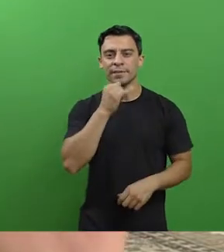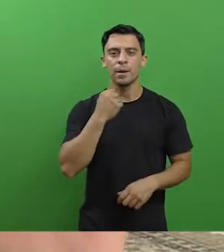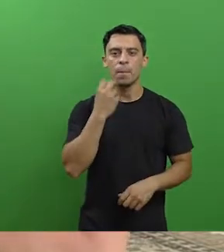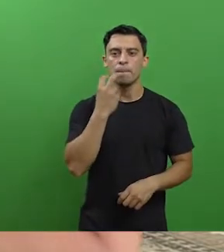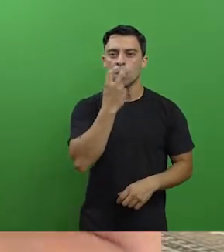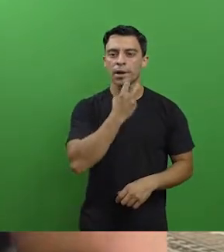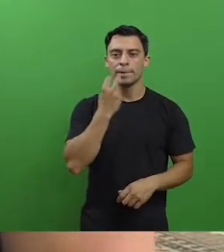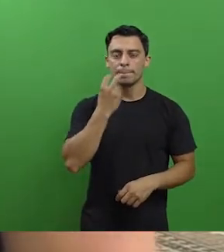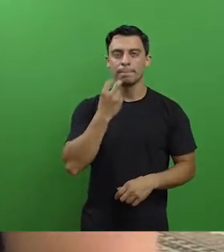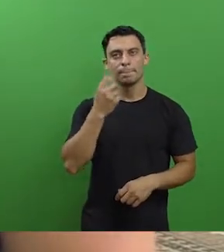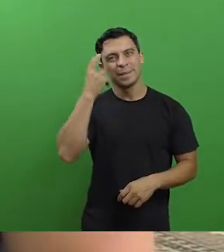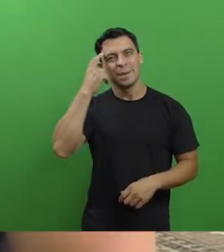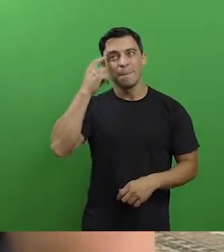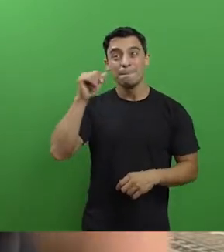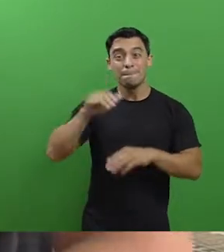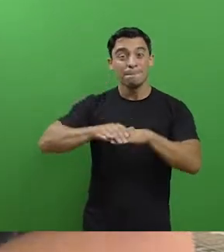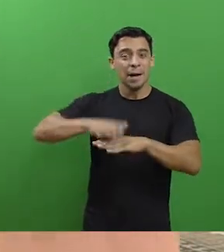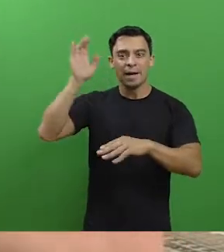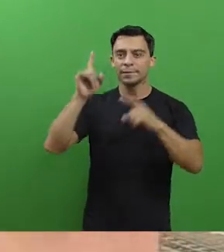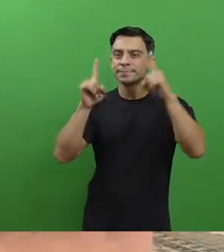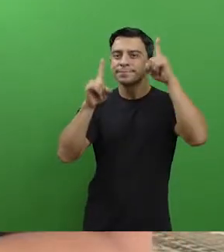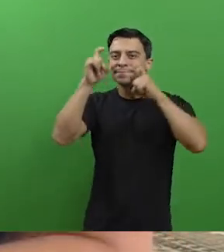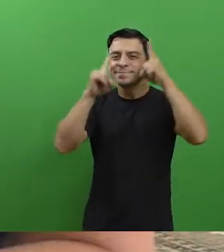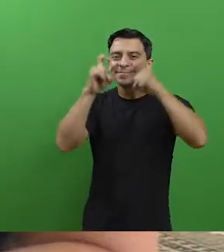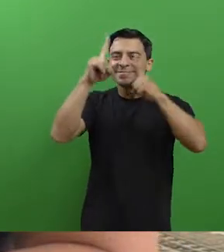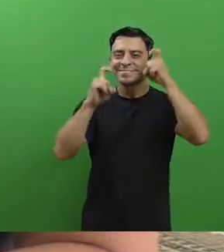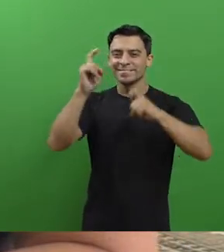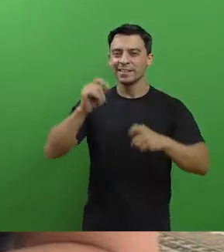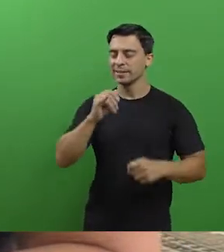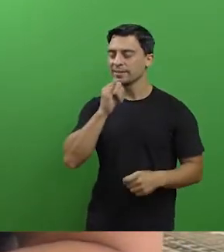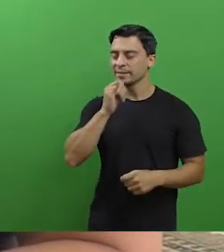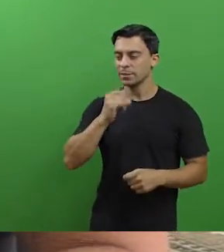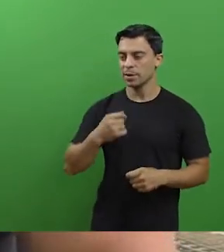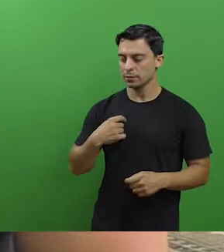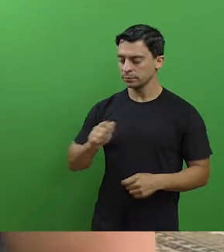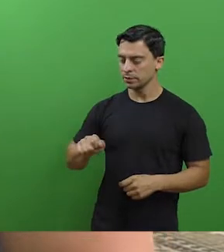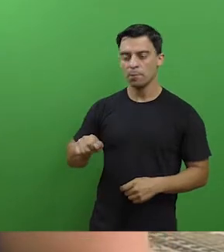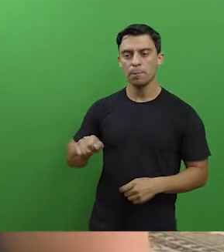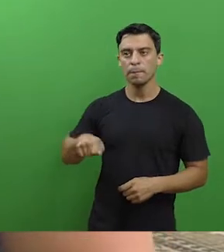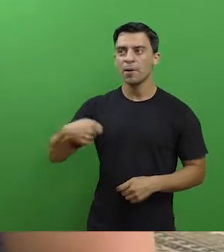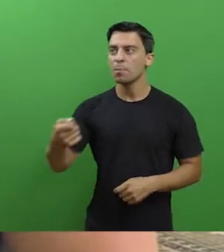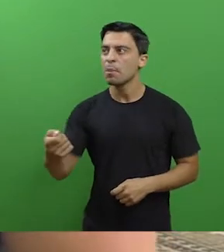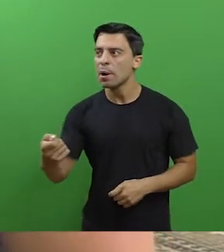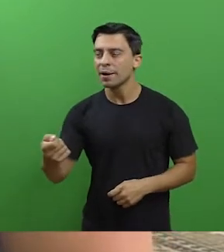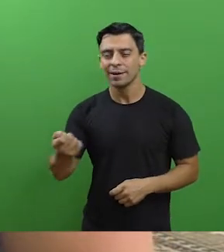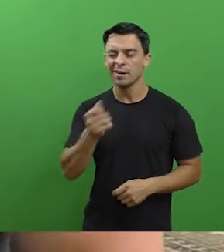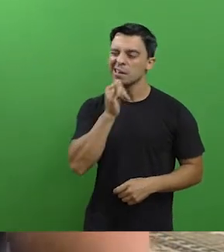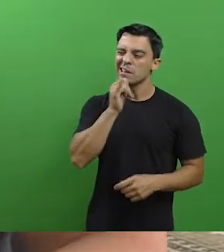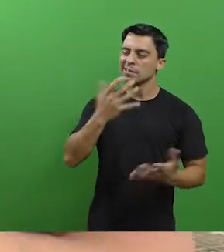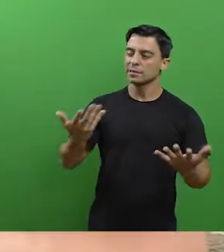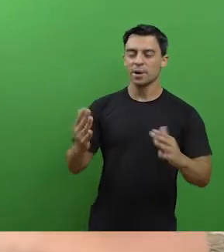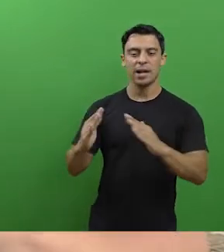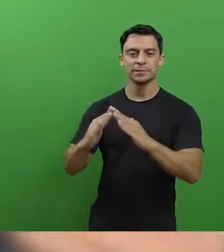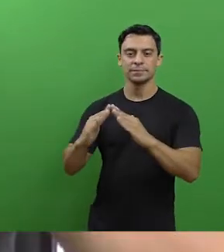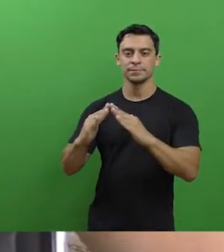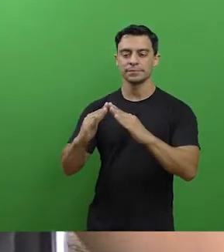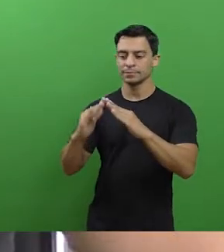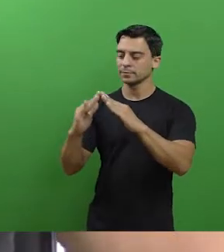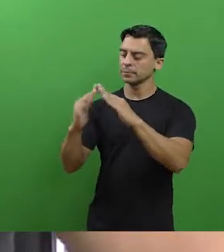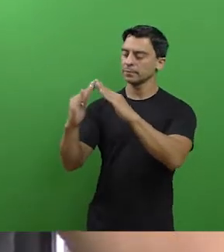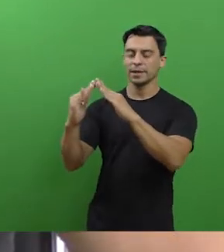facial. Certo. Eu não preciso fazer um sinal e falar ao mesmo tempo. Por exemplo, eu vou fazer o sinal de casa. Fazer um sinal que é fácil,